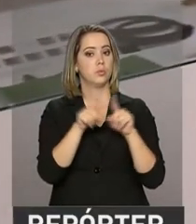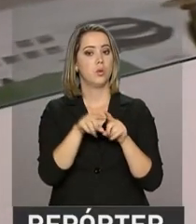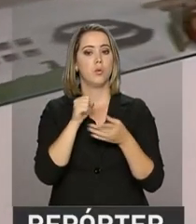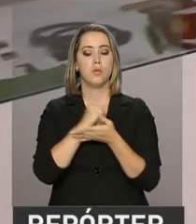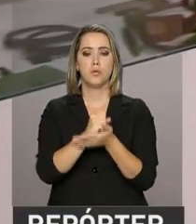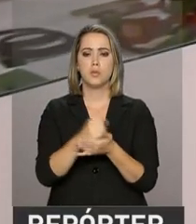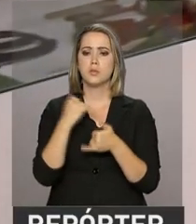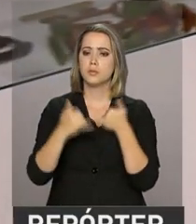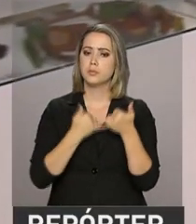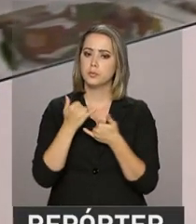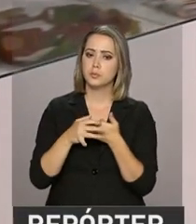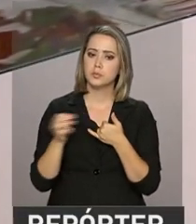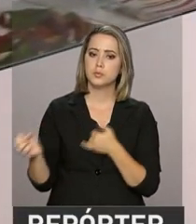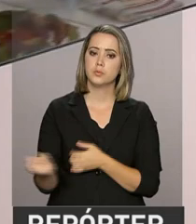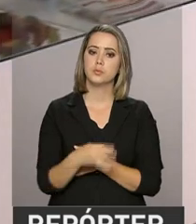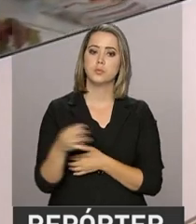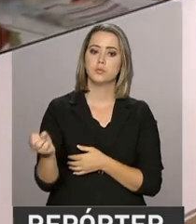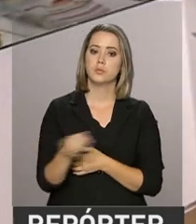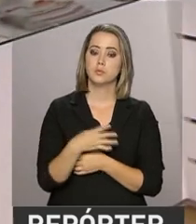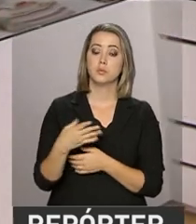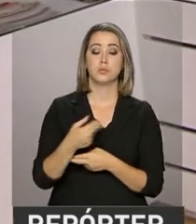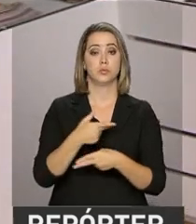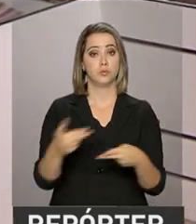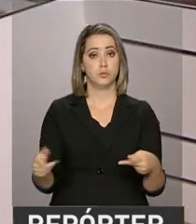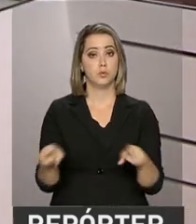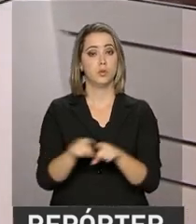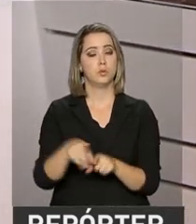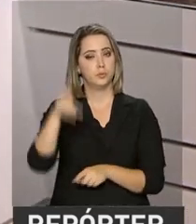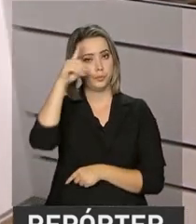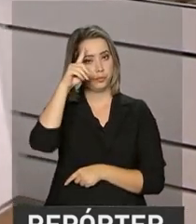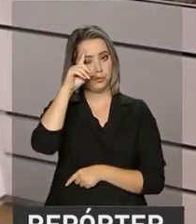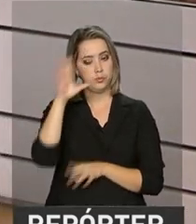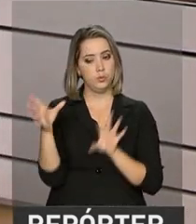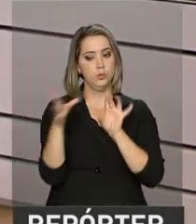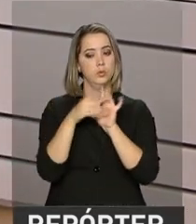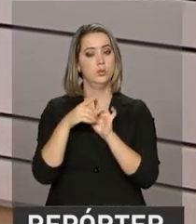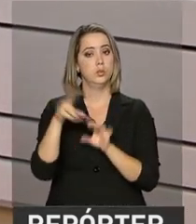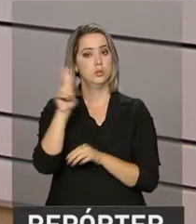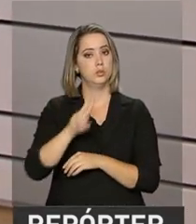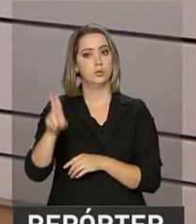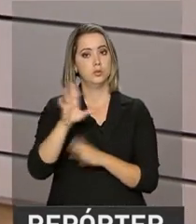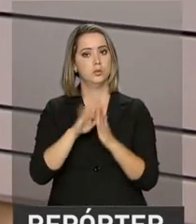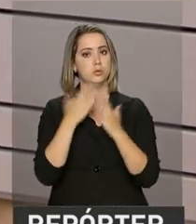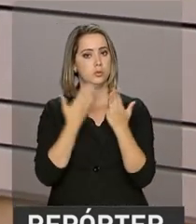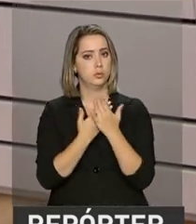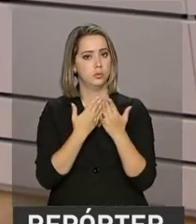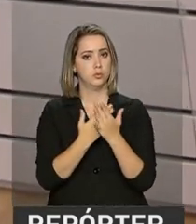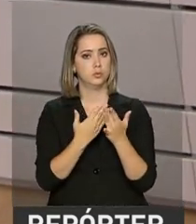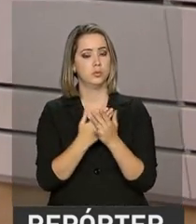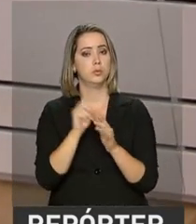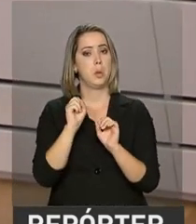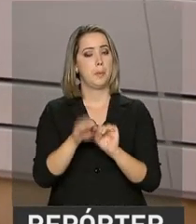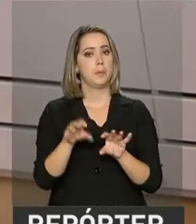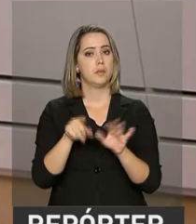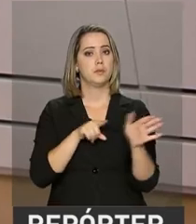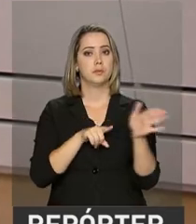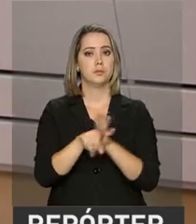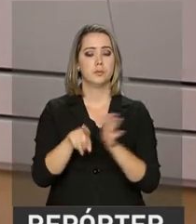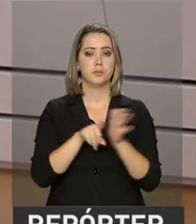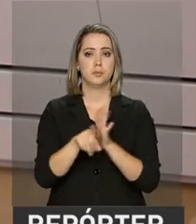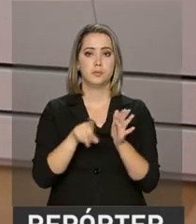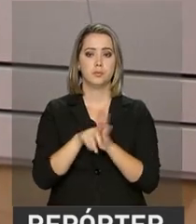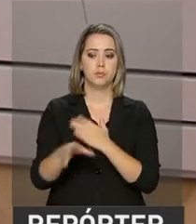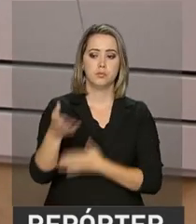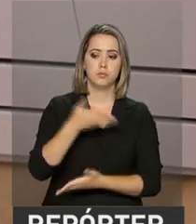novas experiências a cada dia além disso vai manter parcerias com universidades escolas e instituições de ensino e pesquisa para